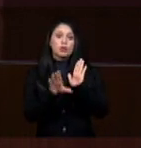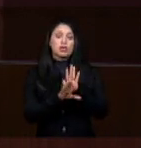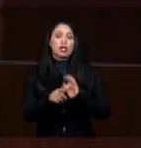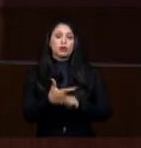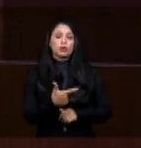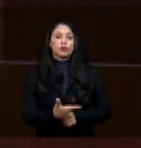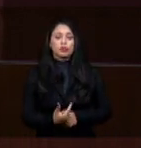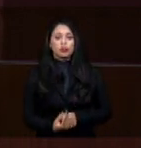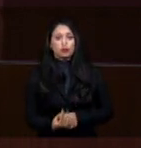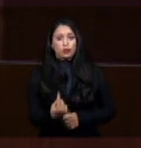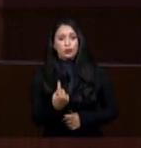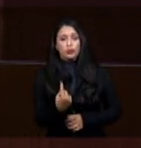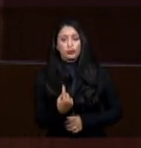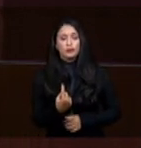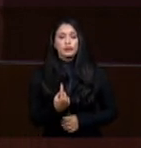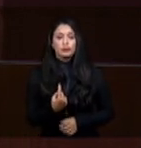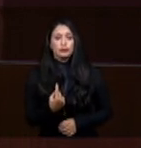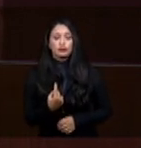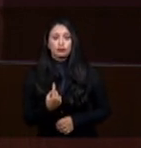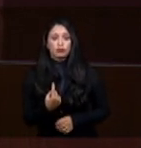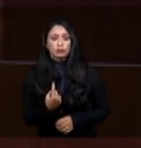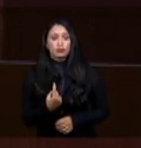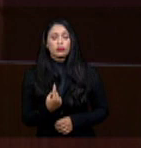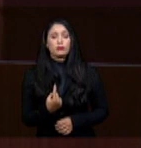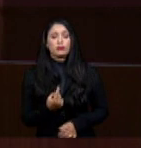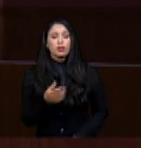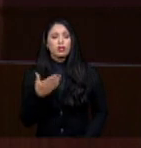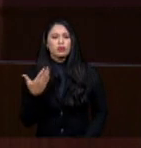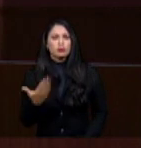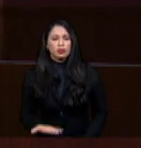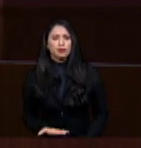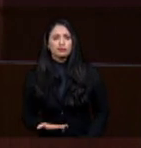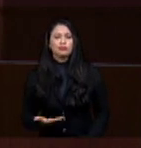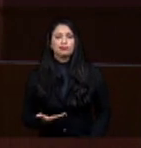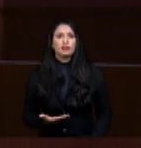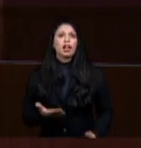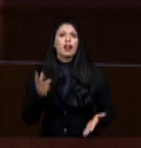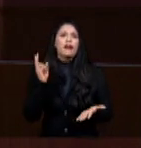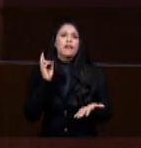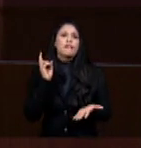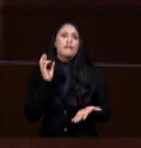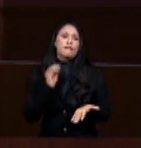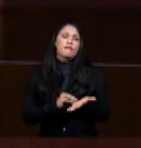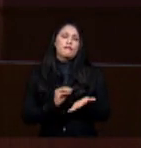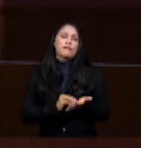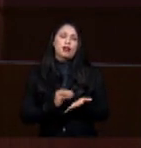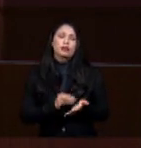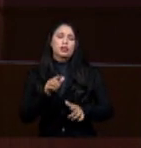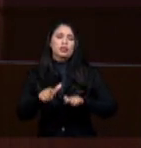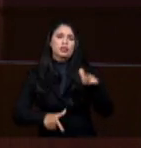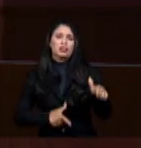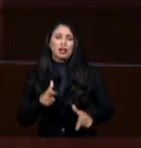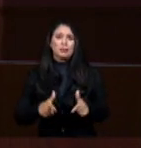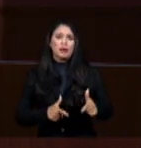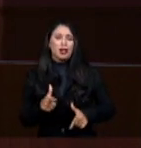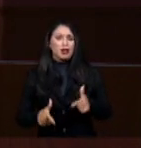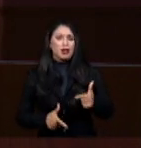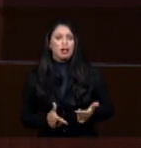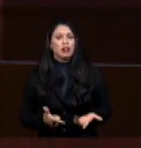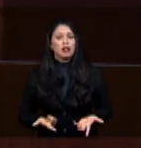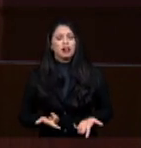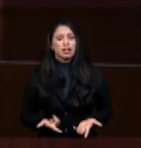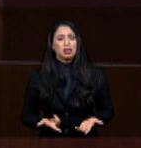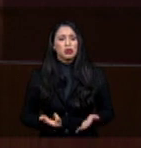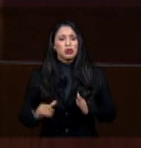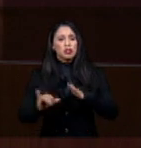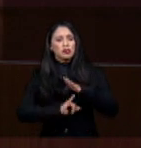21 e predominando no desemprego na pobreza na miséria no trabalho doméstico na